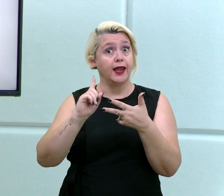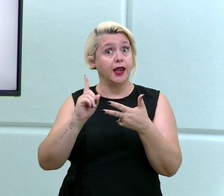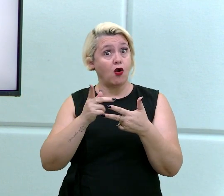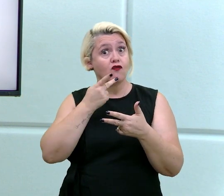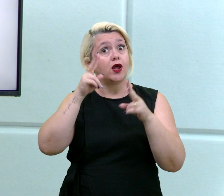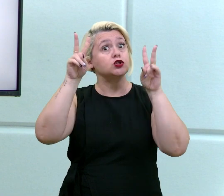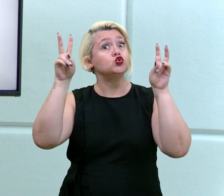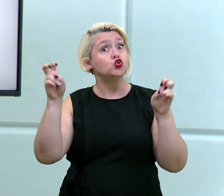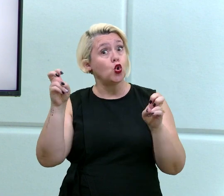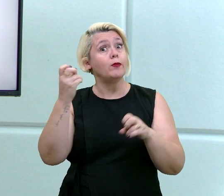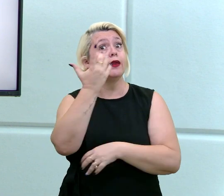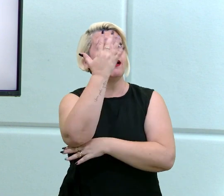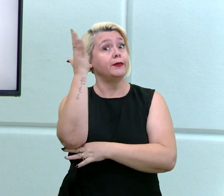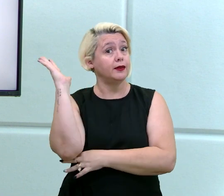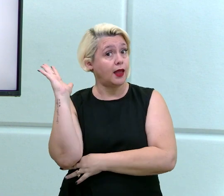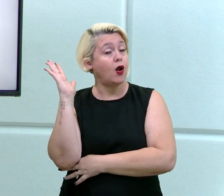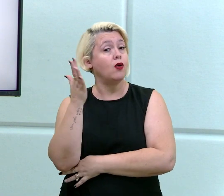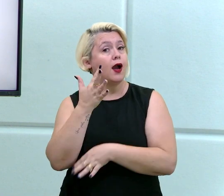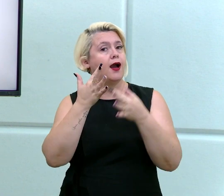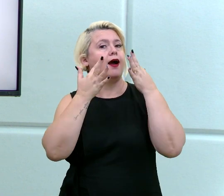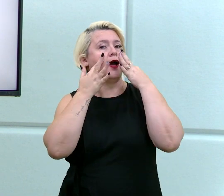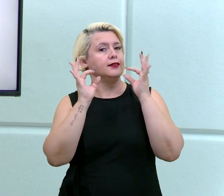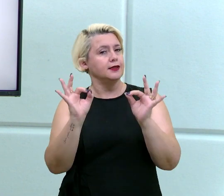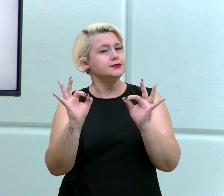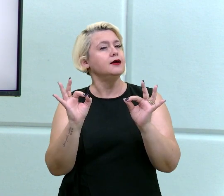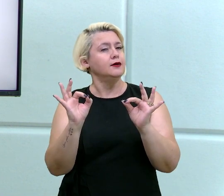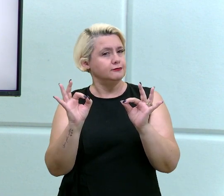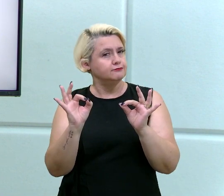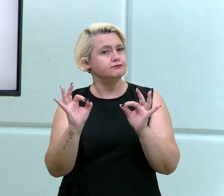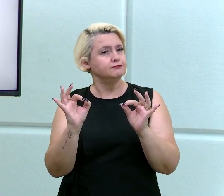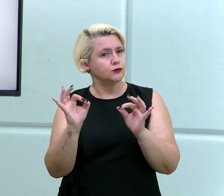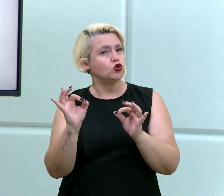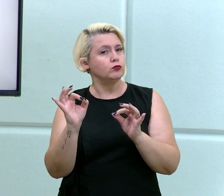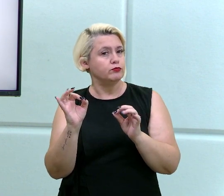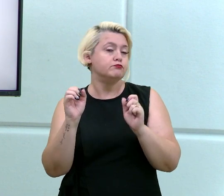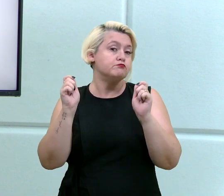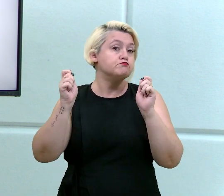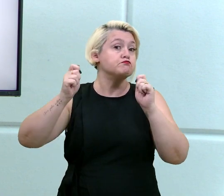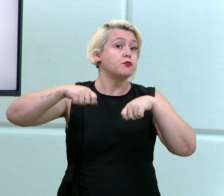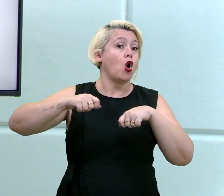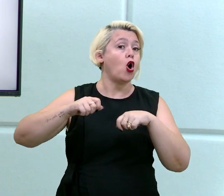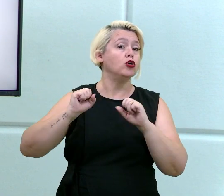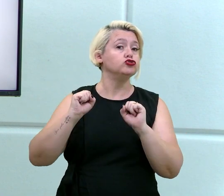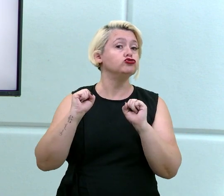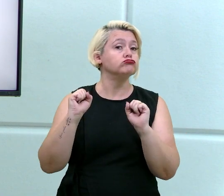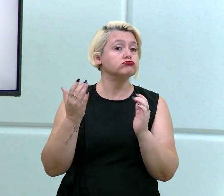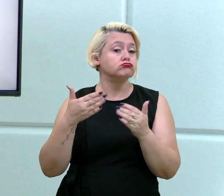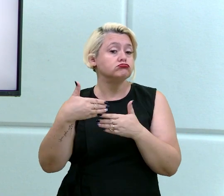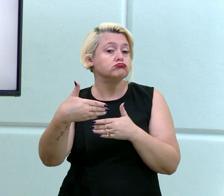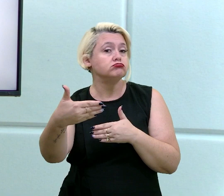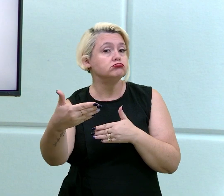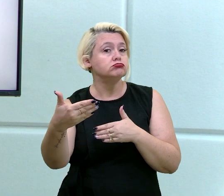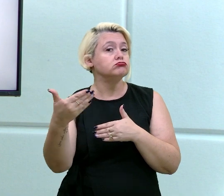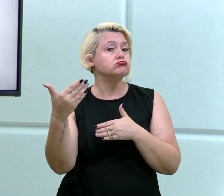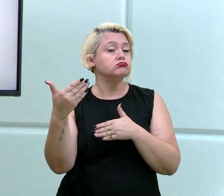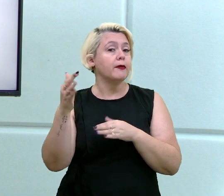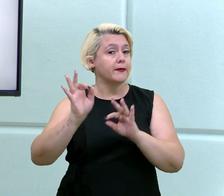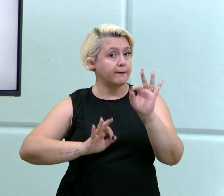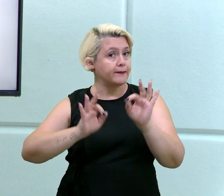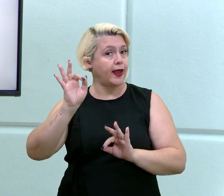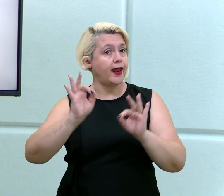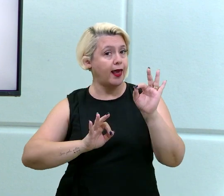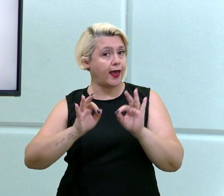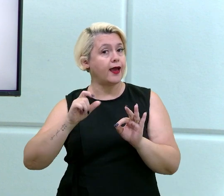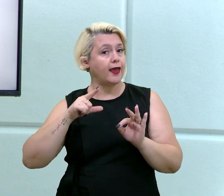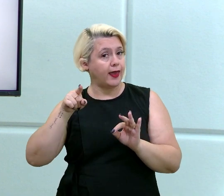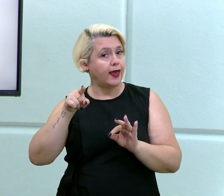pegada ambiental, viu? Então, é sempre uma possibilidade muito boa e muito interessante se preparar para